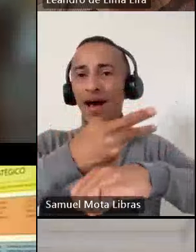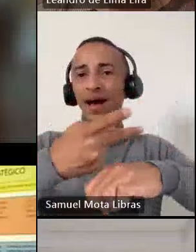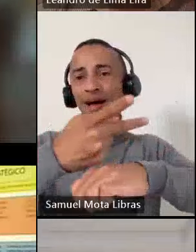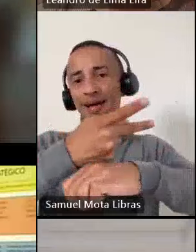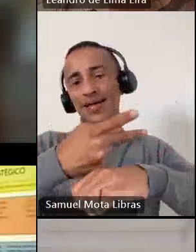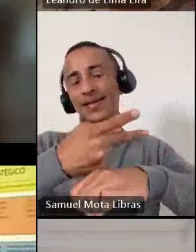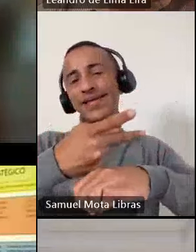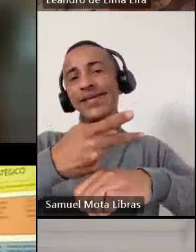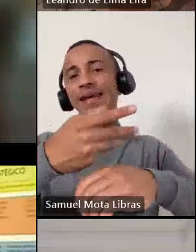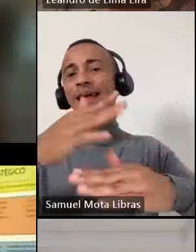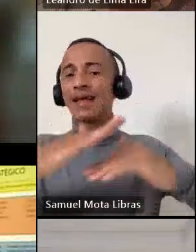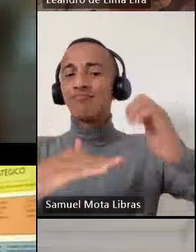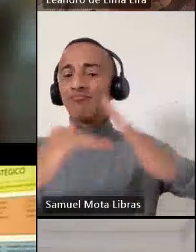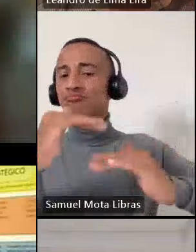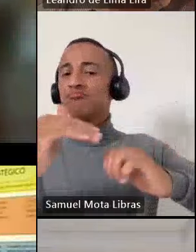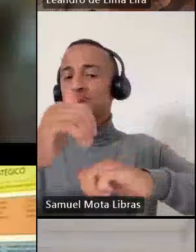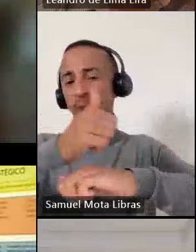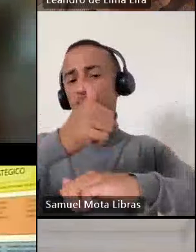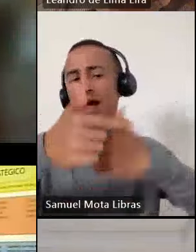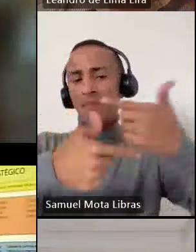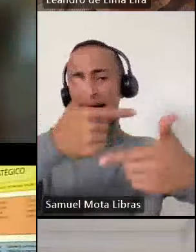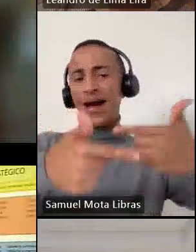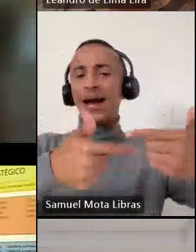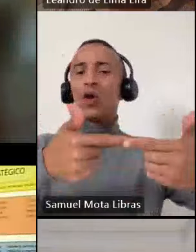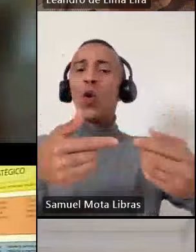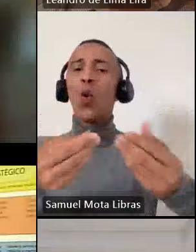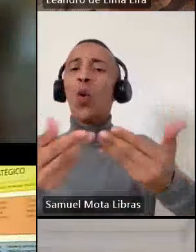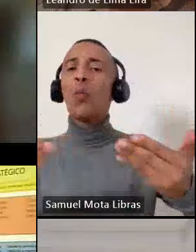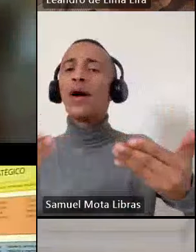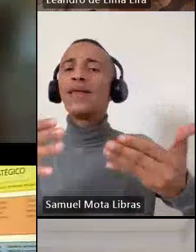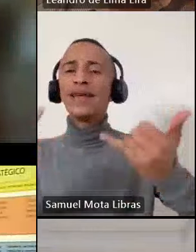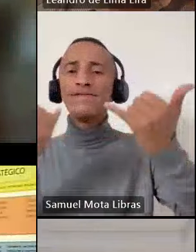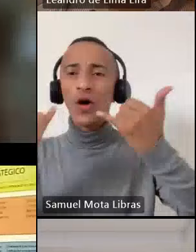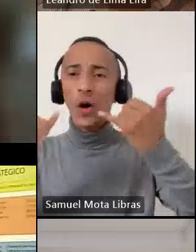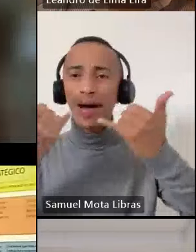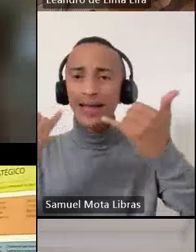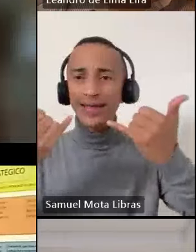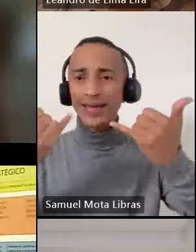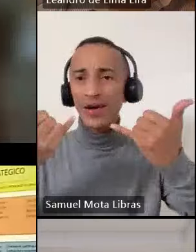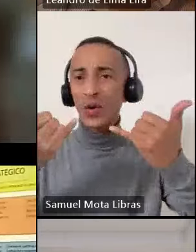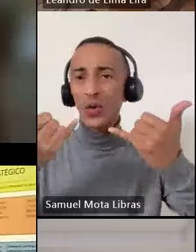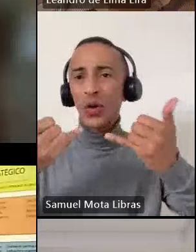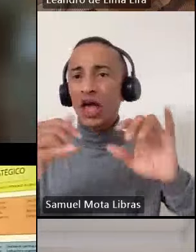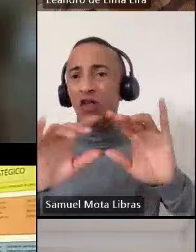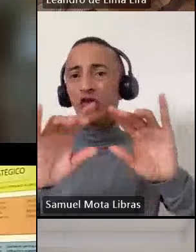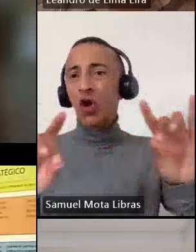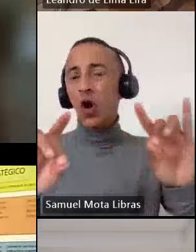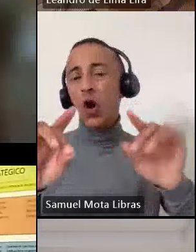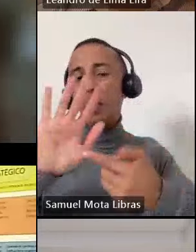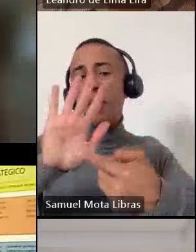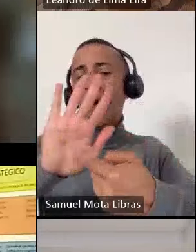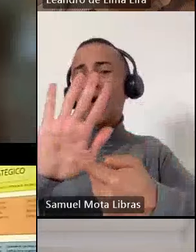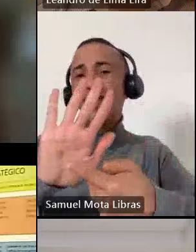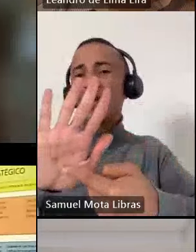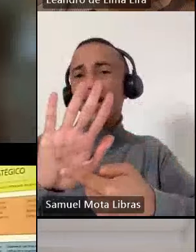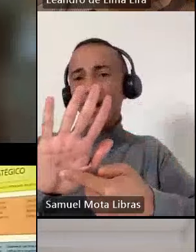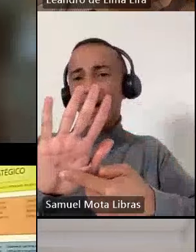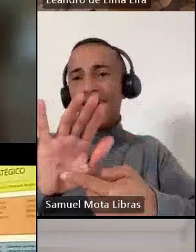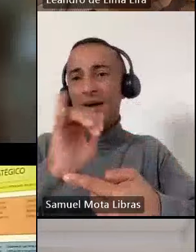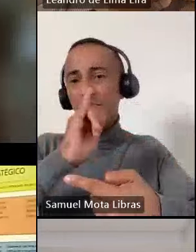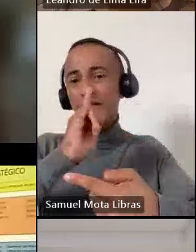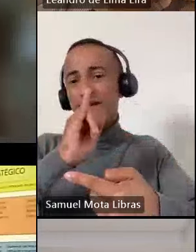o que que acontece e trazer essa informação não é uma evidência no sentido documental dados como mais